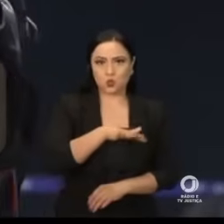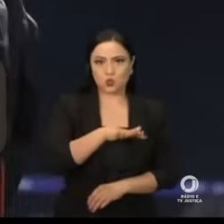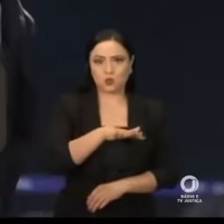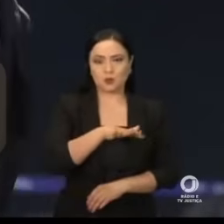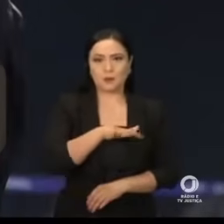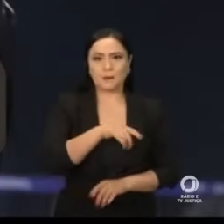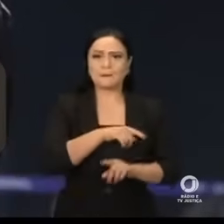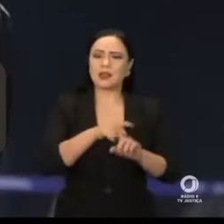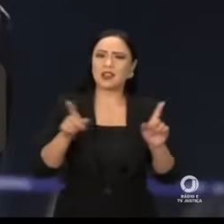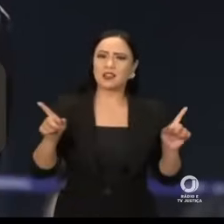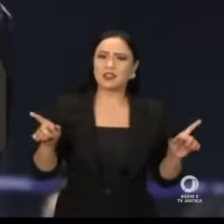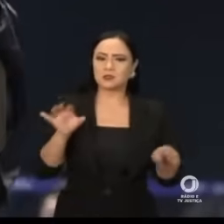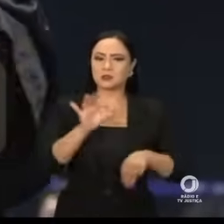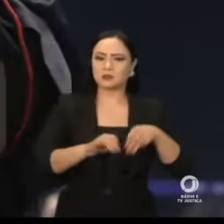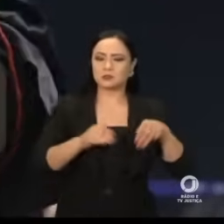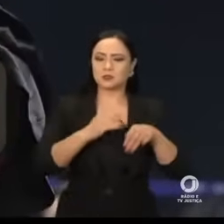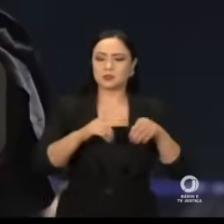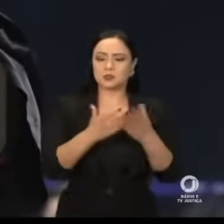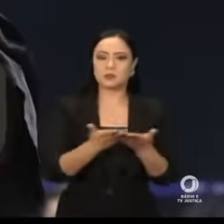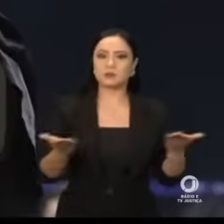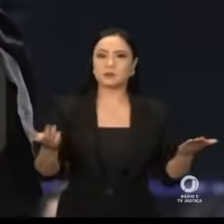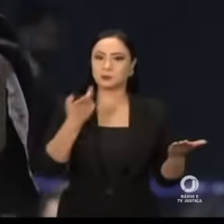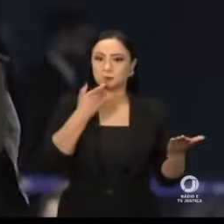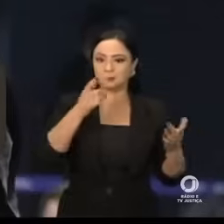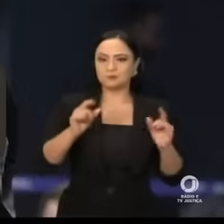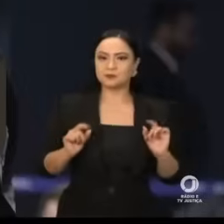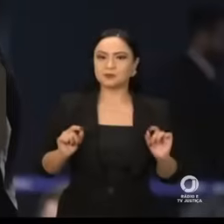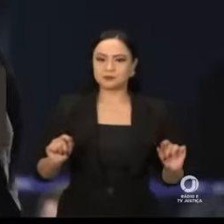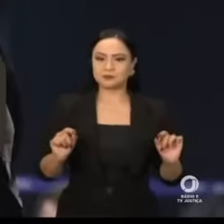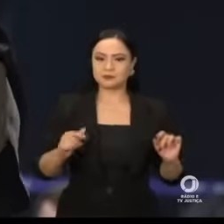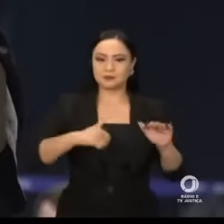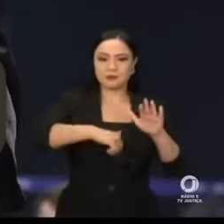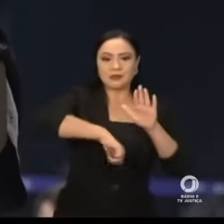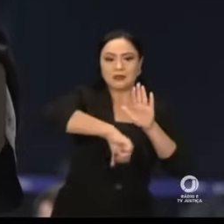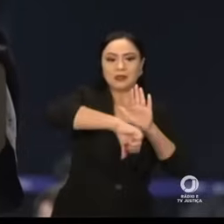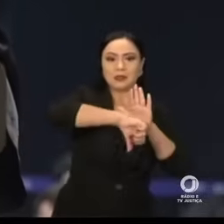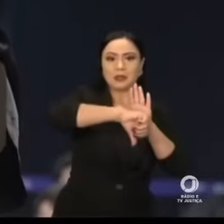Só que, senhores ministros, dizer que o crime de